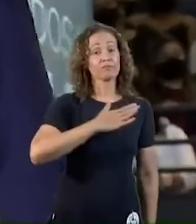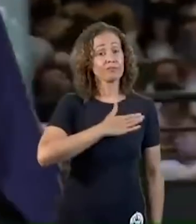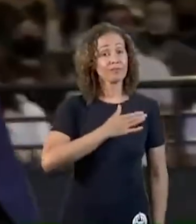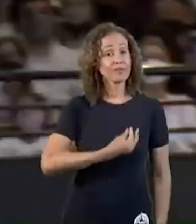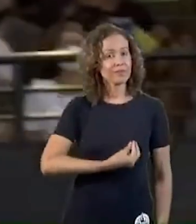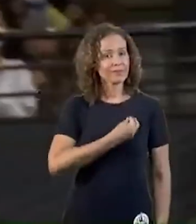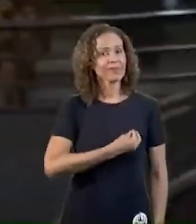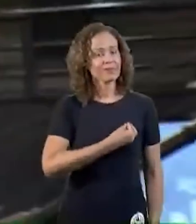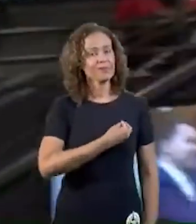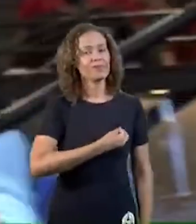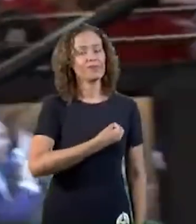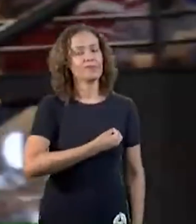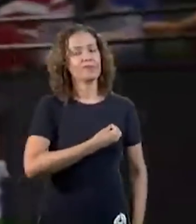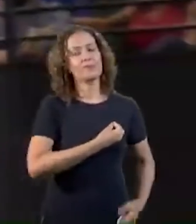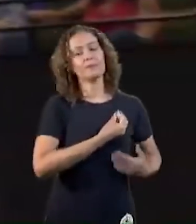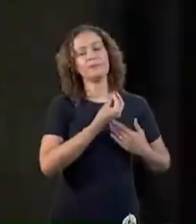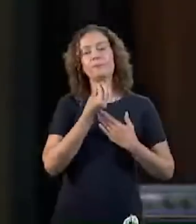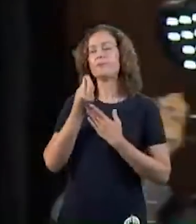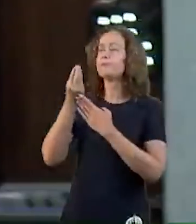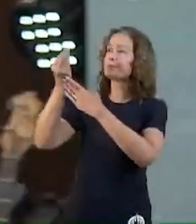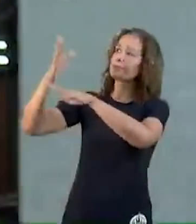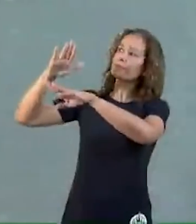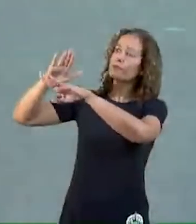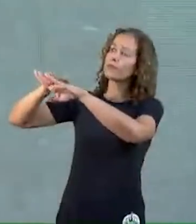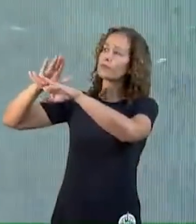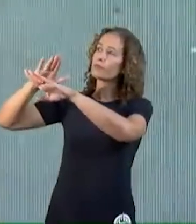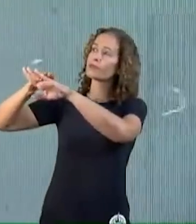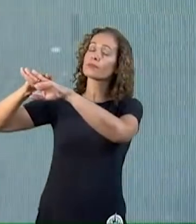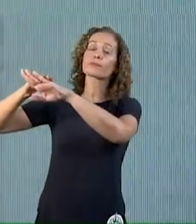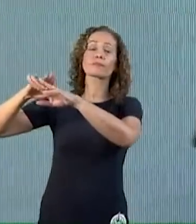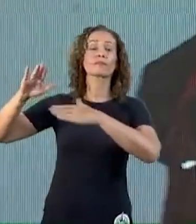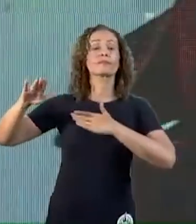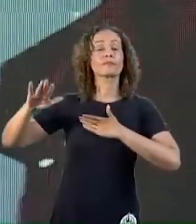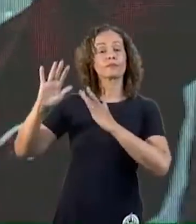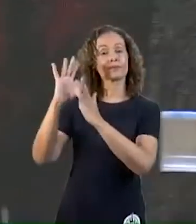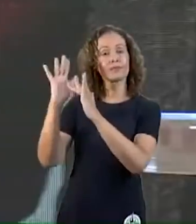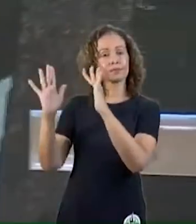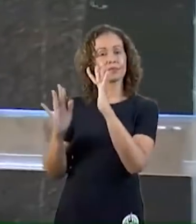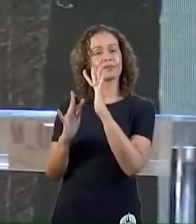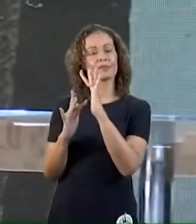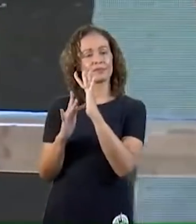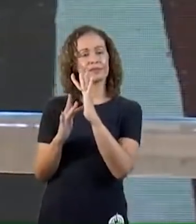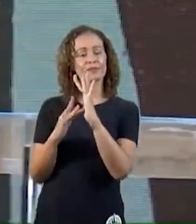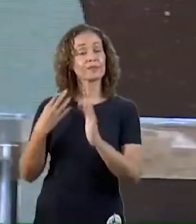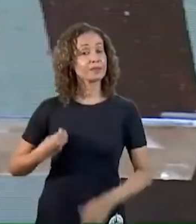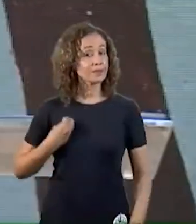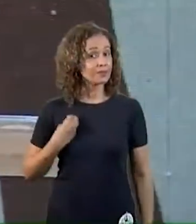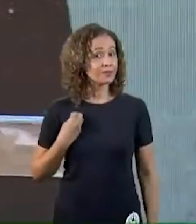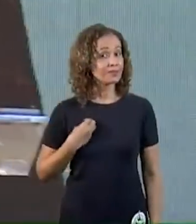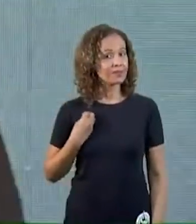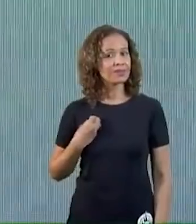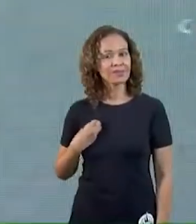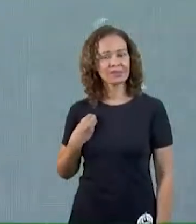minha vida está nas mãos do meu Jesus,